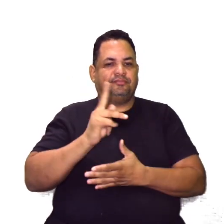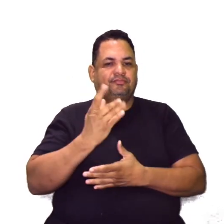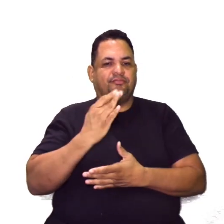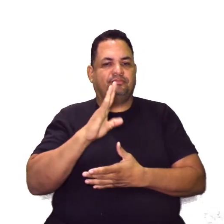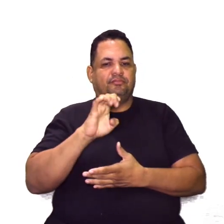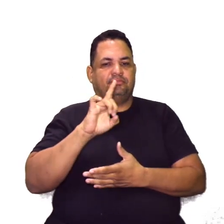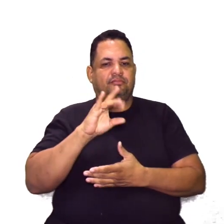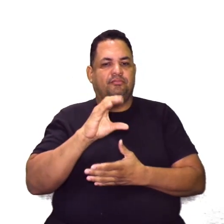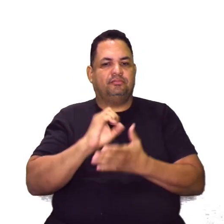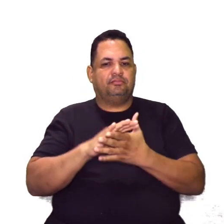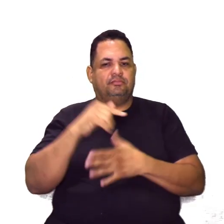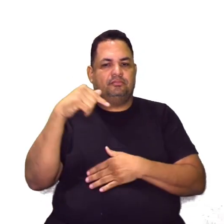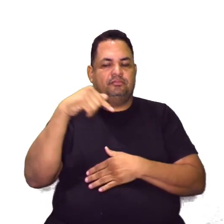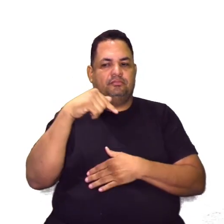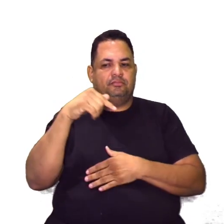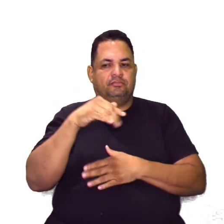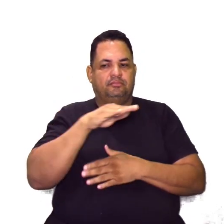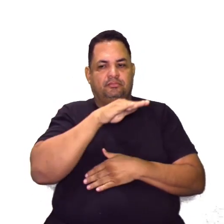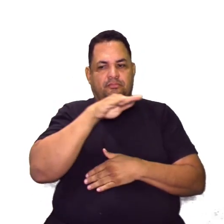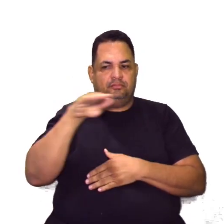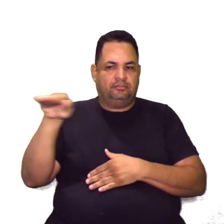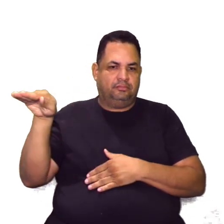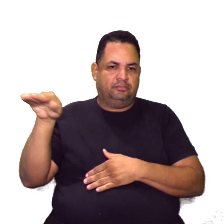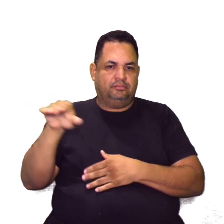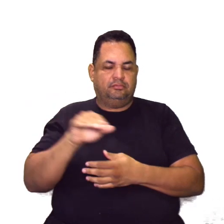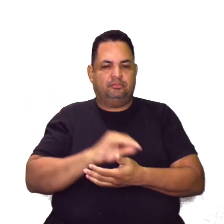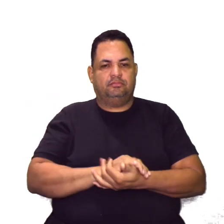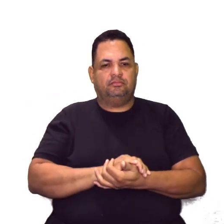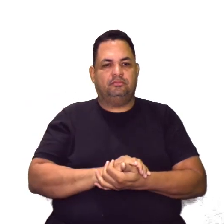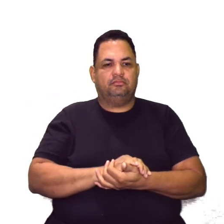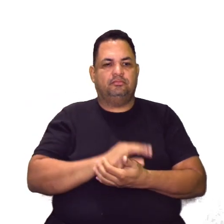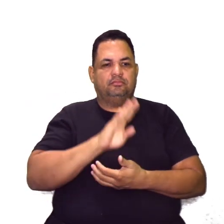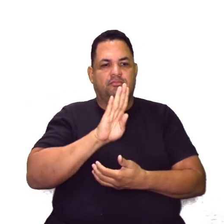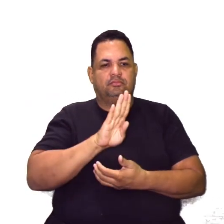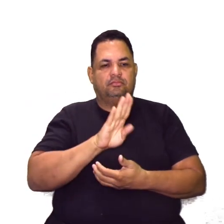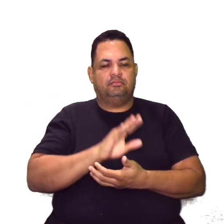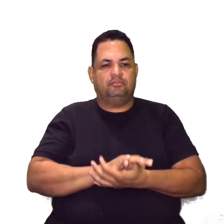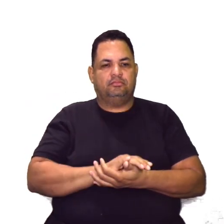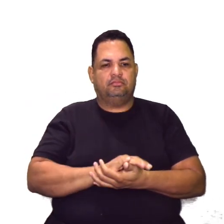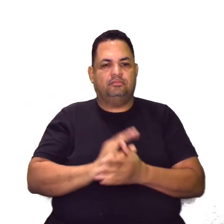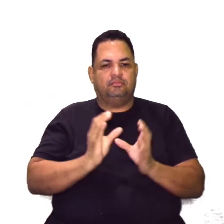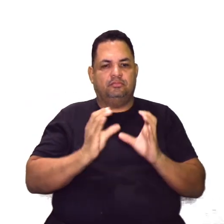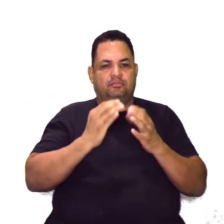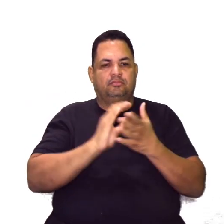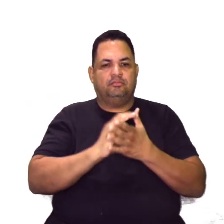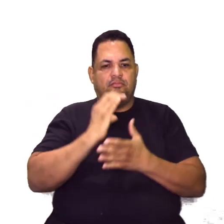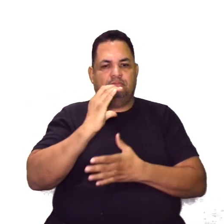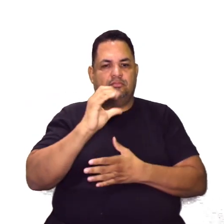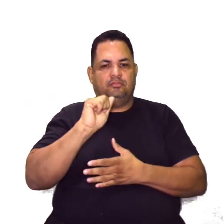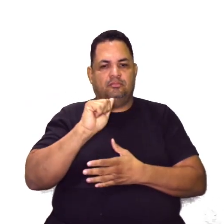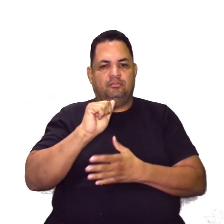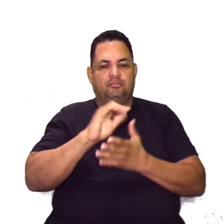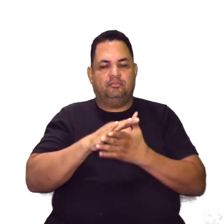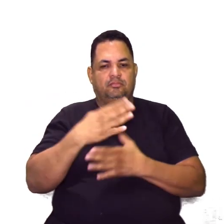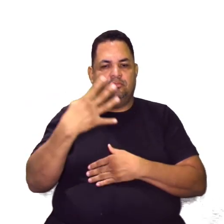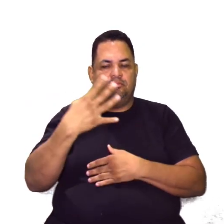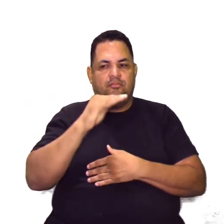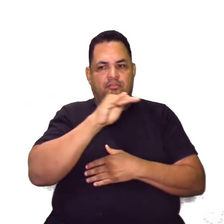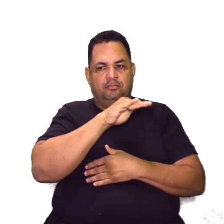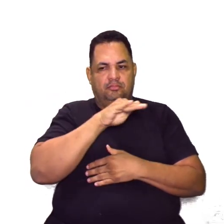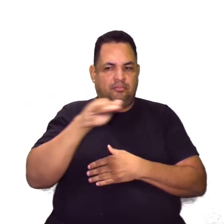halogênios, que ele está lá no sétimo período. B, família do carbono,